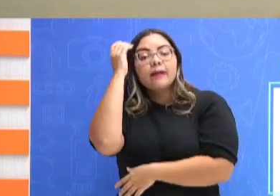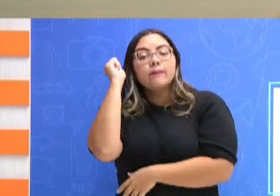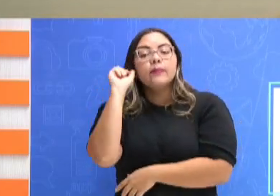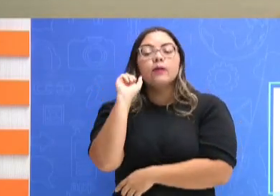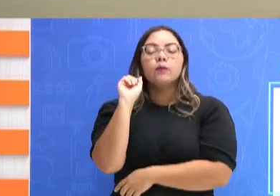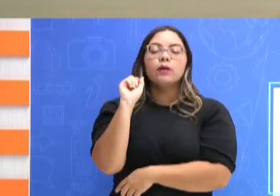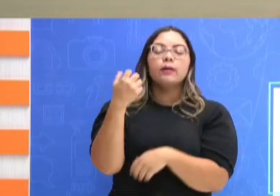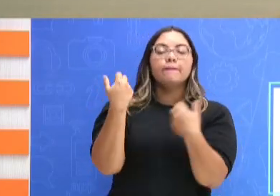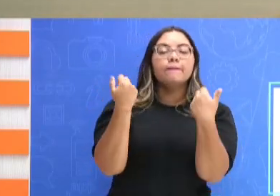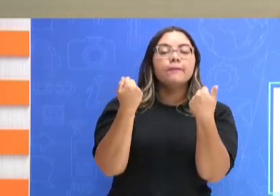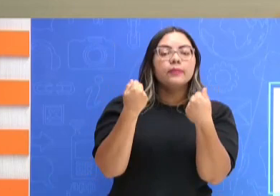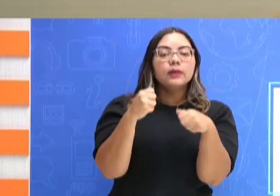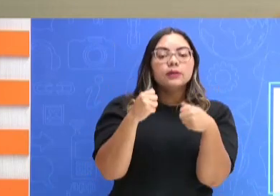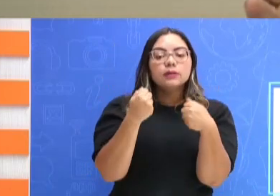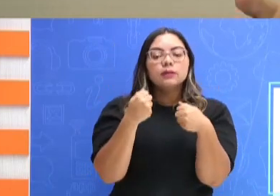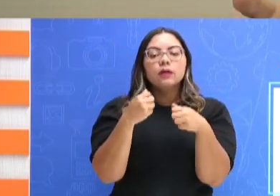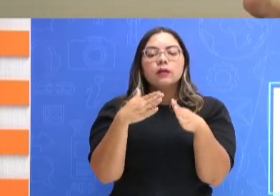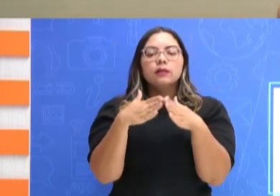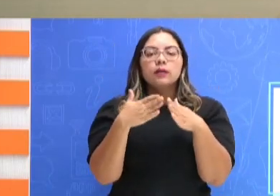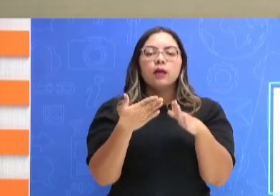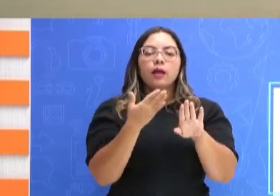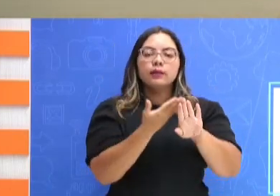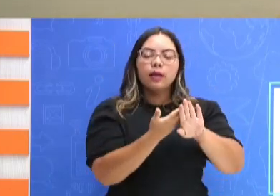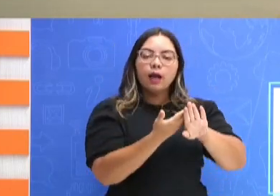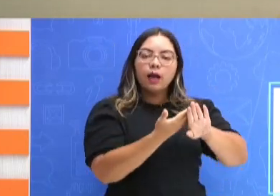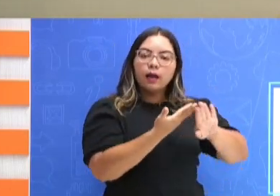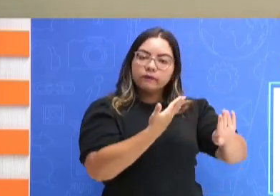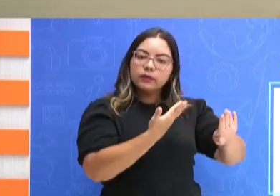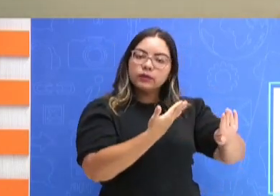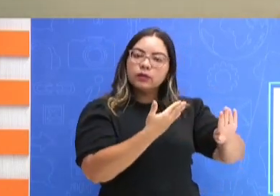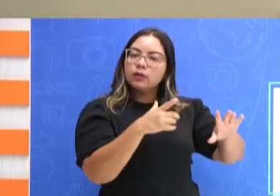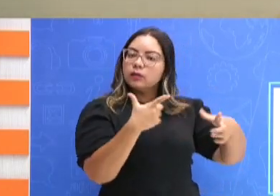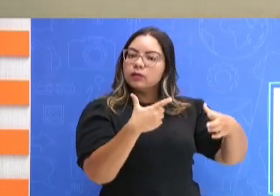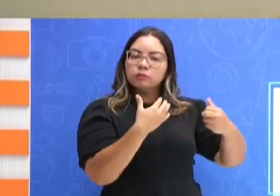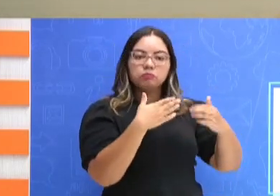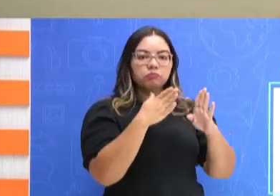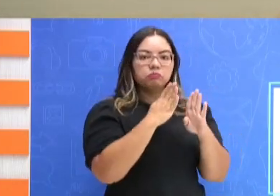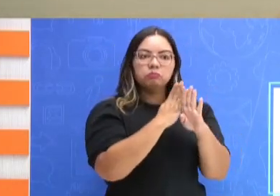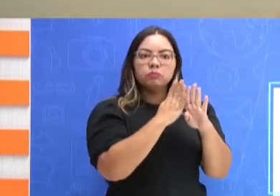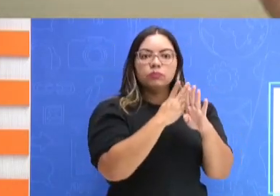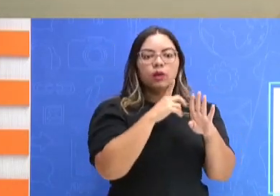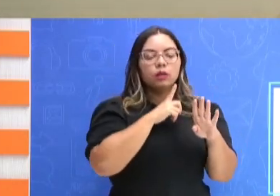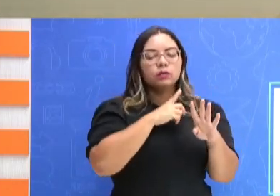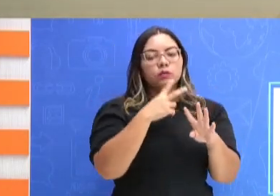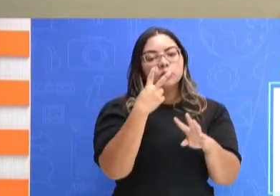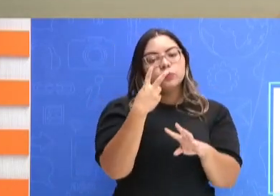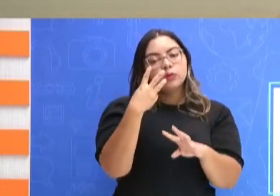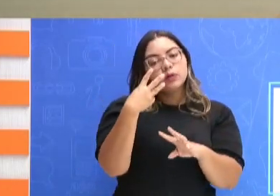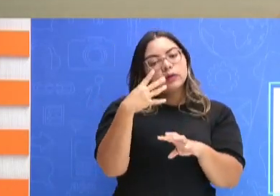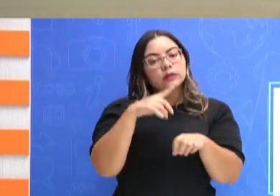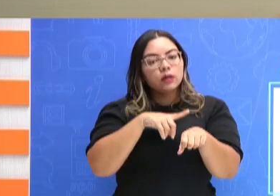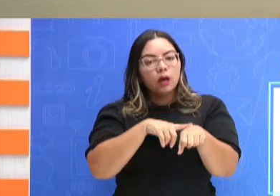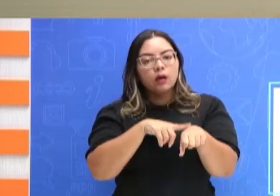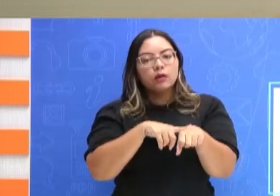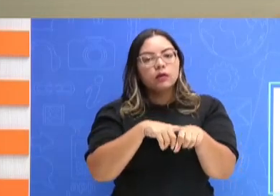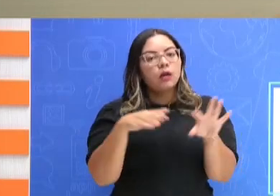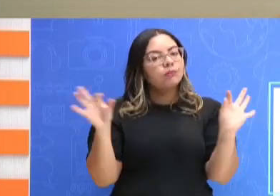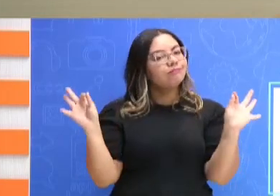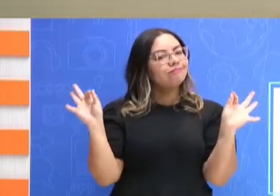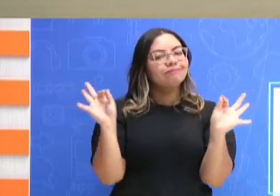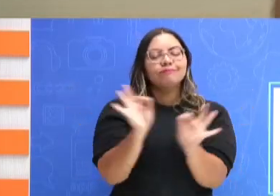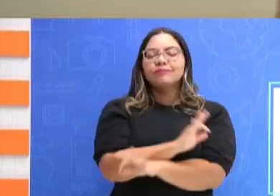que é necessário manter o afastamento social, não ter aglomeração. Lá para 2, 3 horas, já se excedeu, já